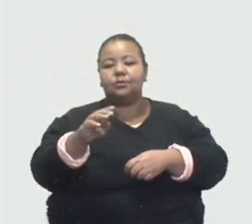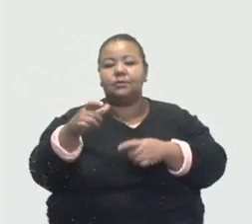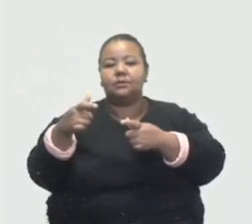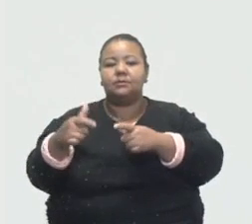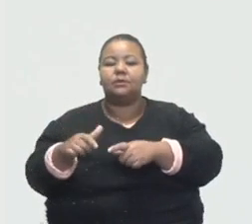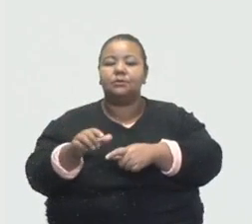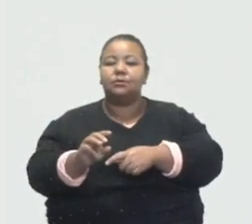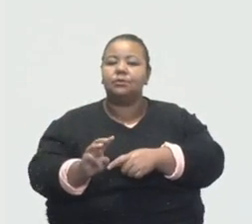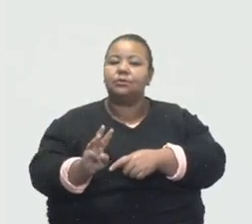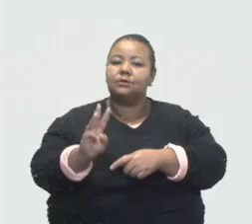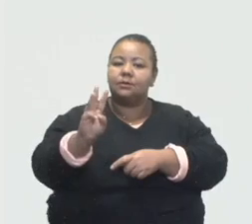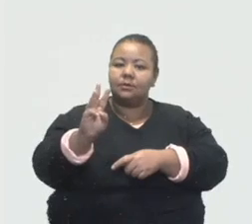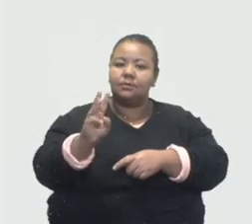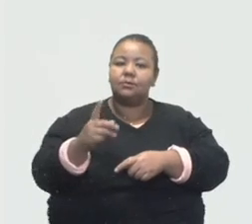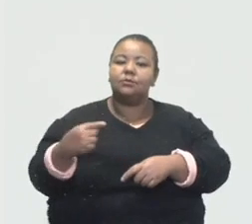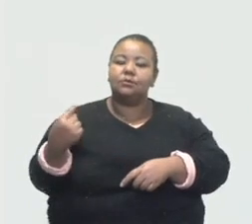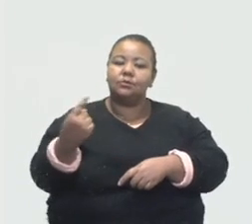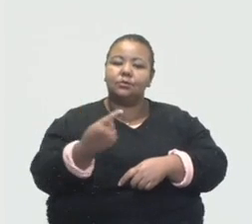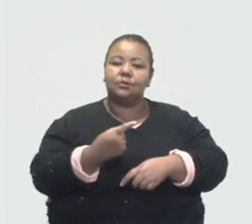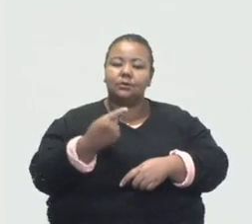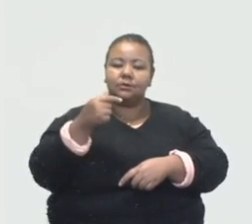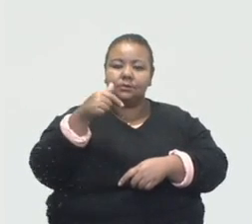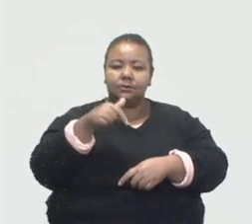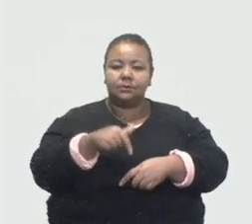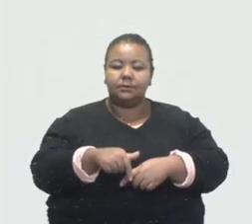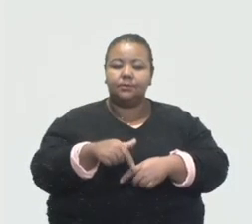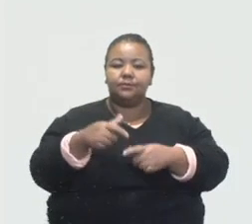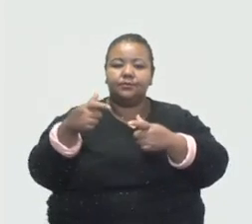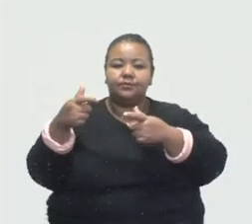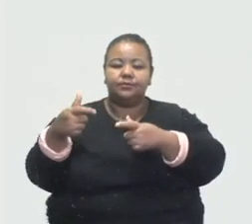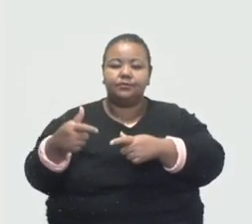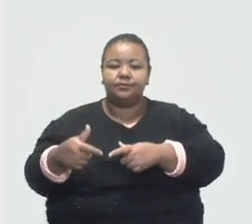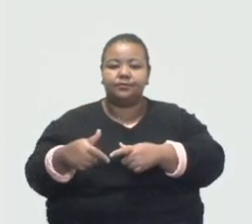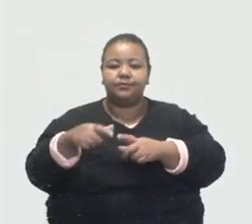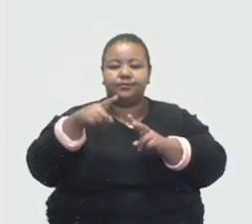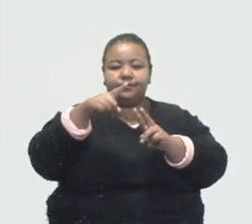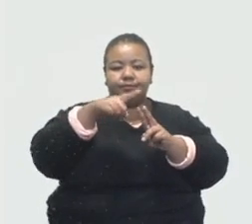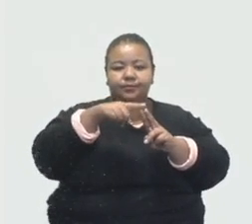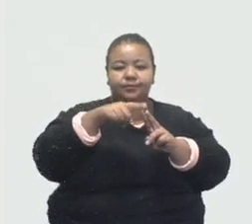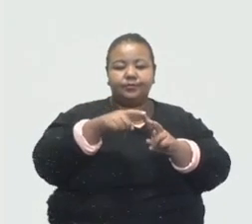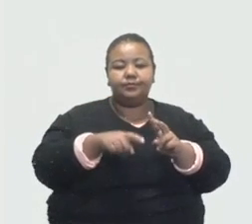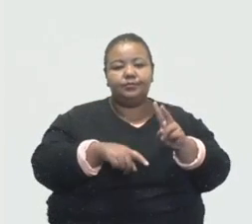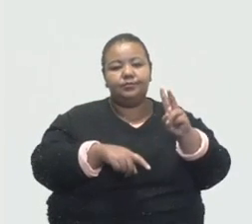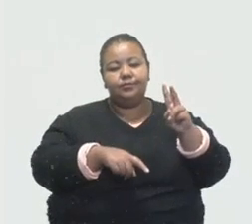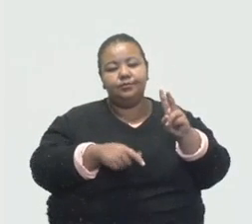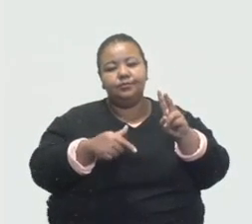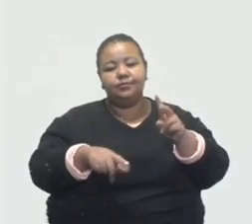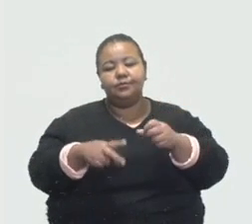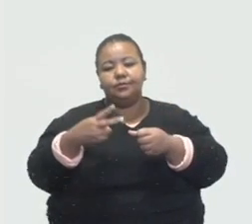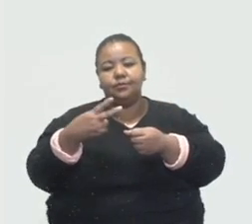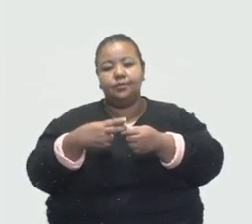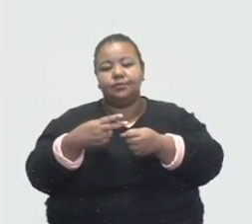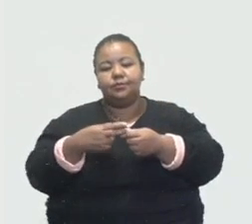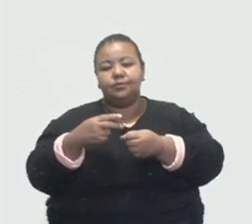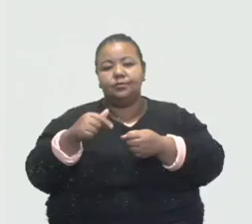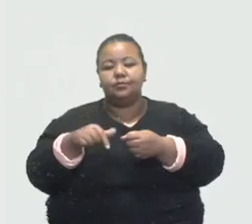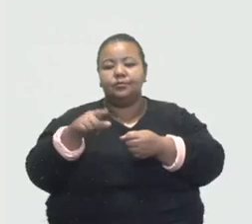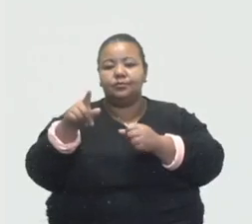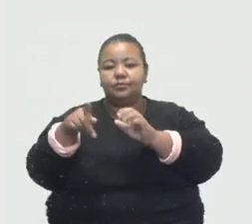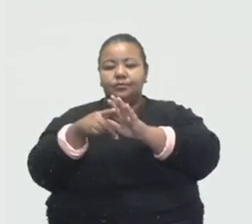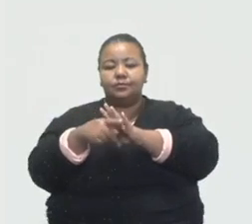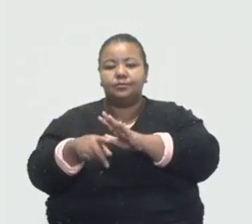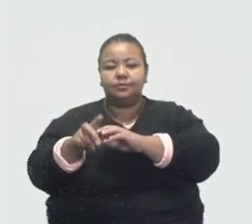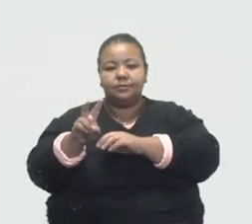de W. Então, nós temos aqui um espaço vetorial V e o núcleo, ele é um subespaço de